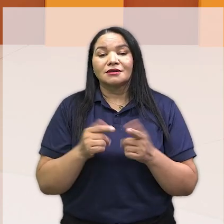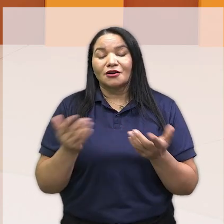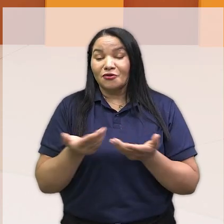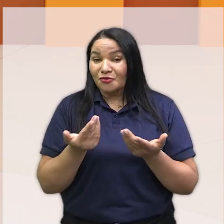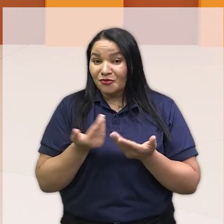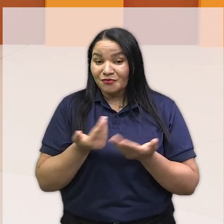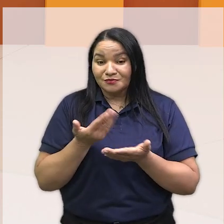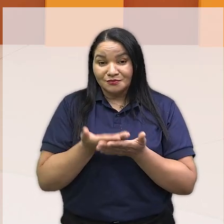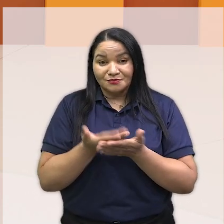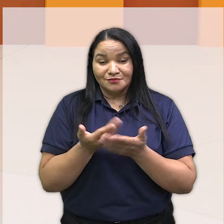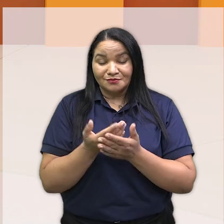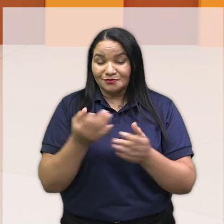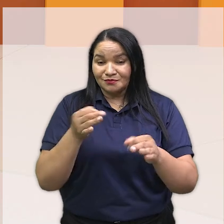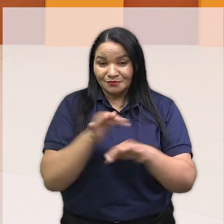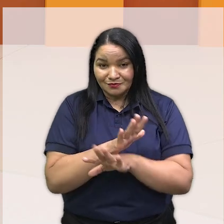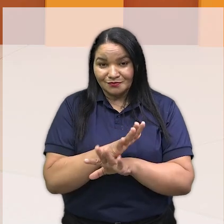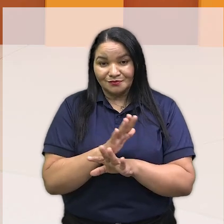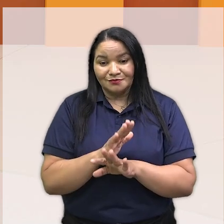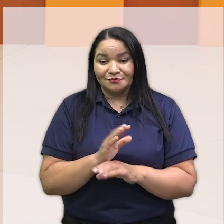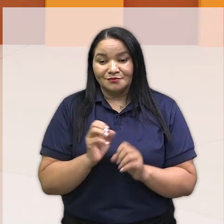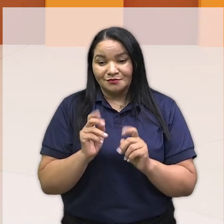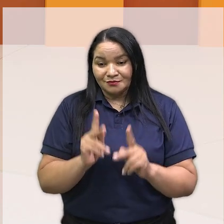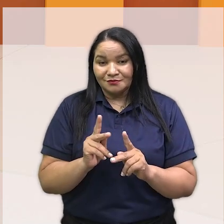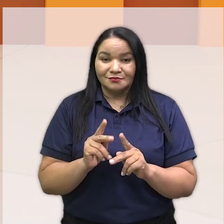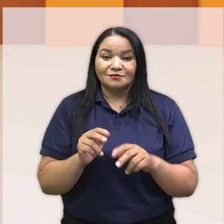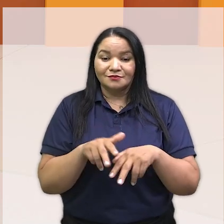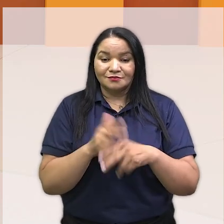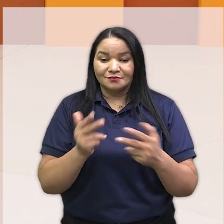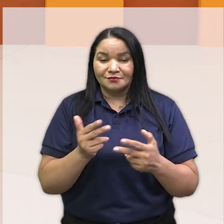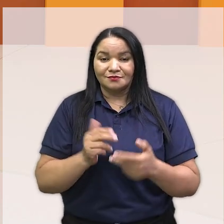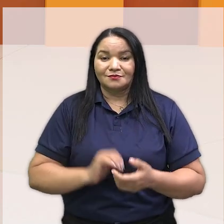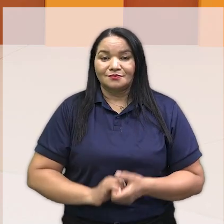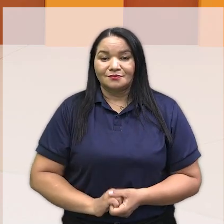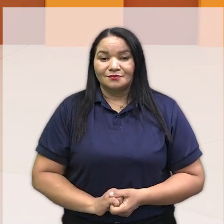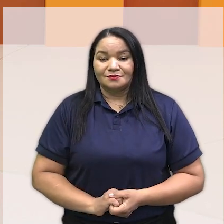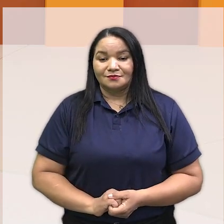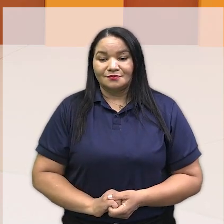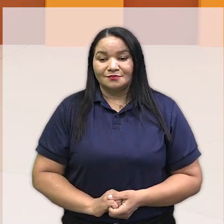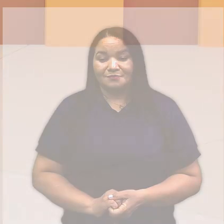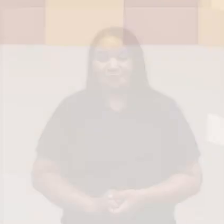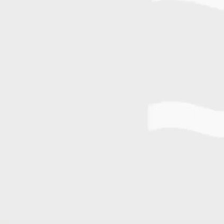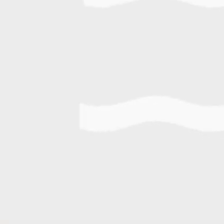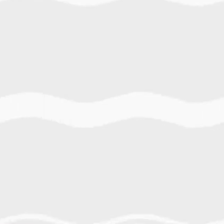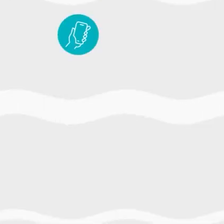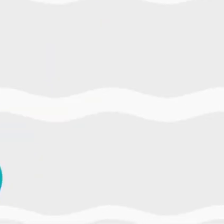E assim, a gente finaliza esse momento aí da nossa aula sobre etnias.